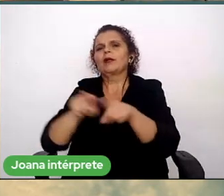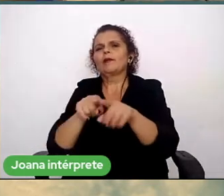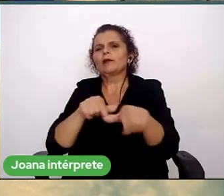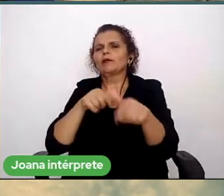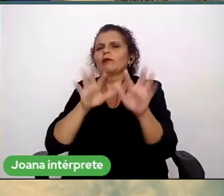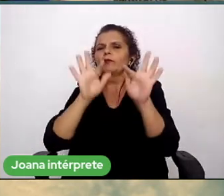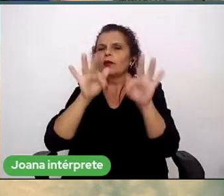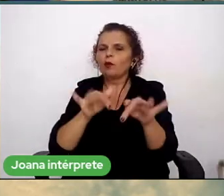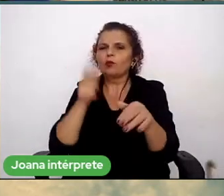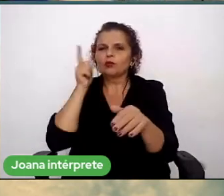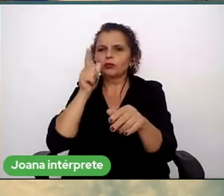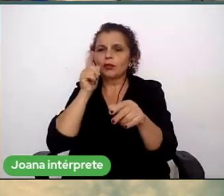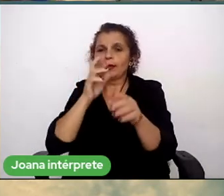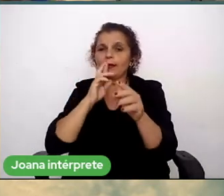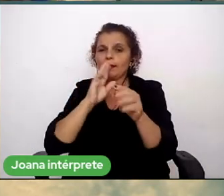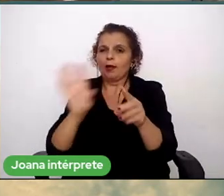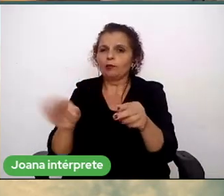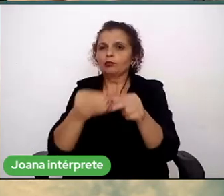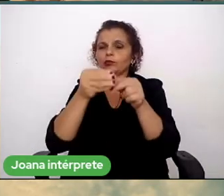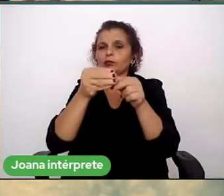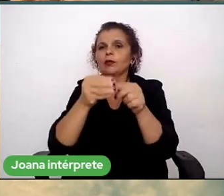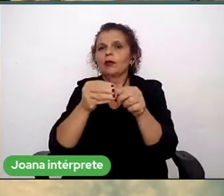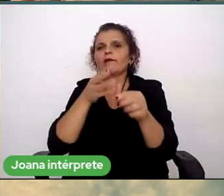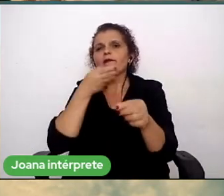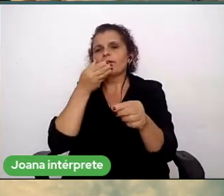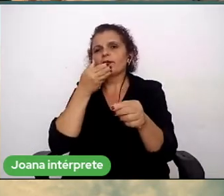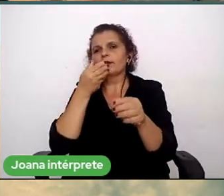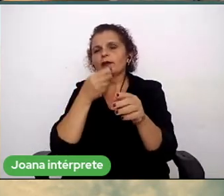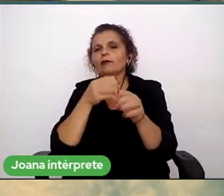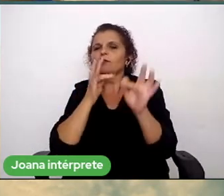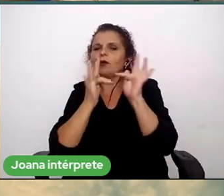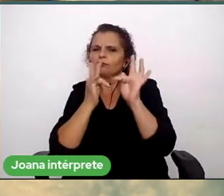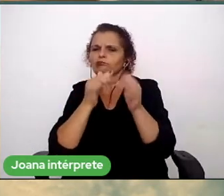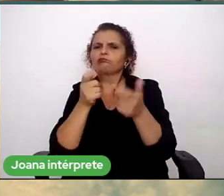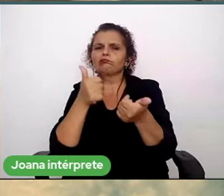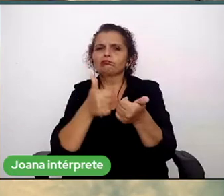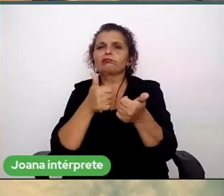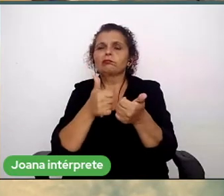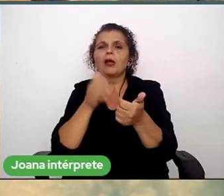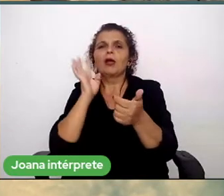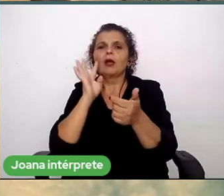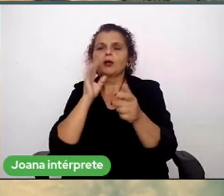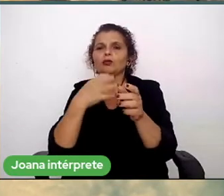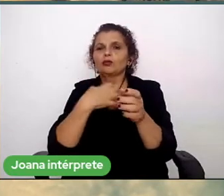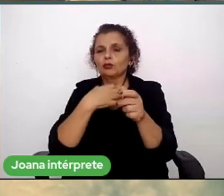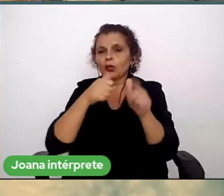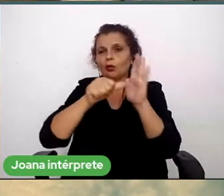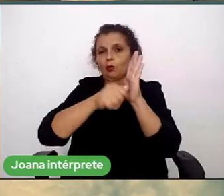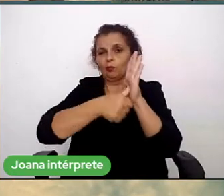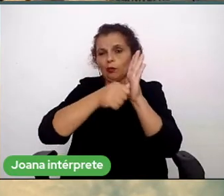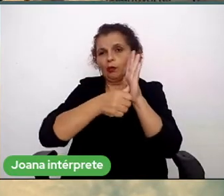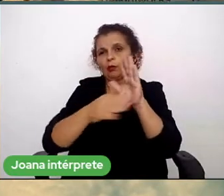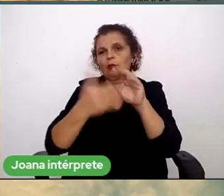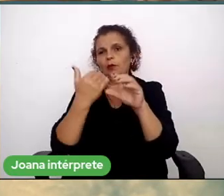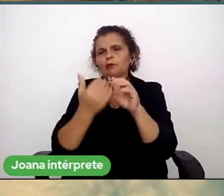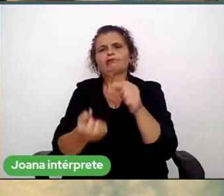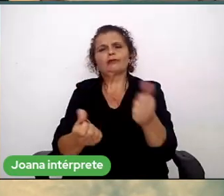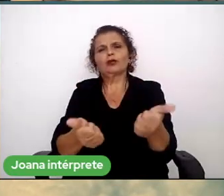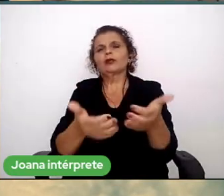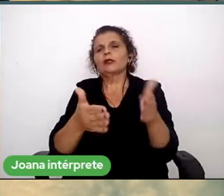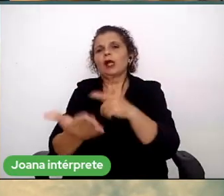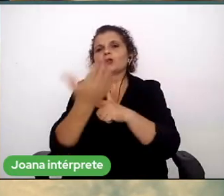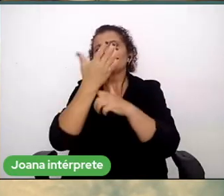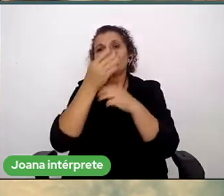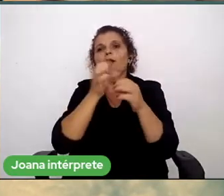história o time consegue a incrementar essa documentação de maneira fácil eu vou dar um feedback para ela fala mais Aquele modelo de documentação que você não tô precisando demais a gente